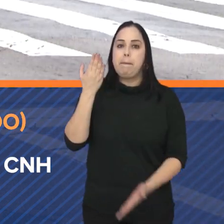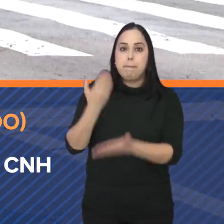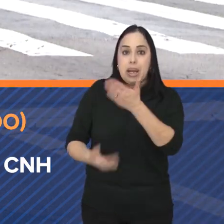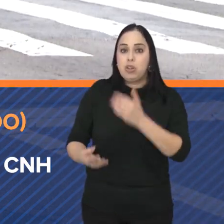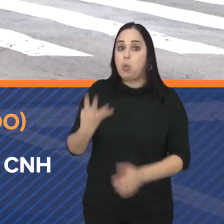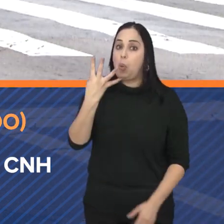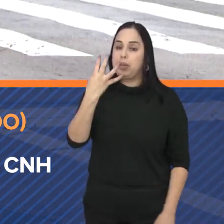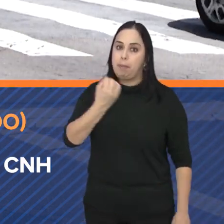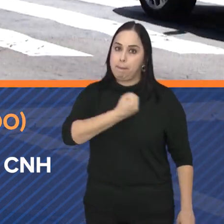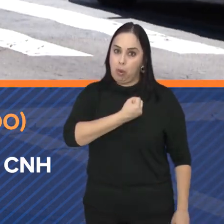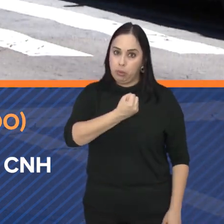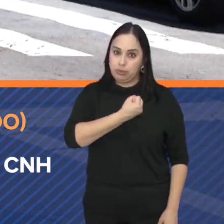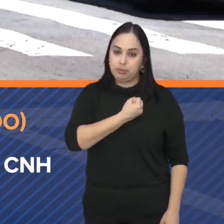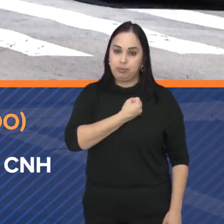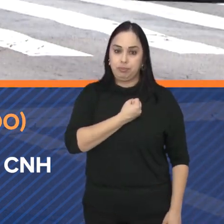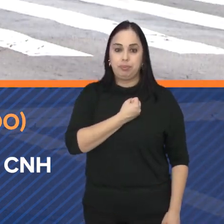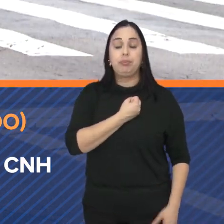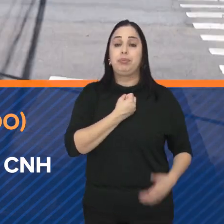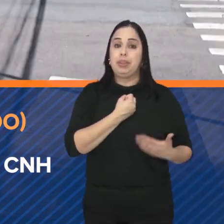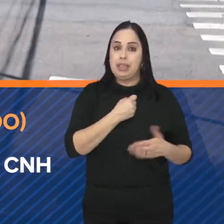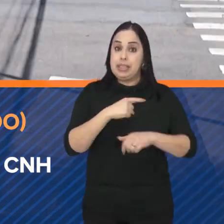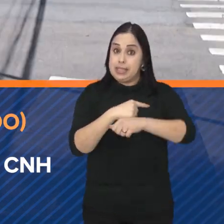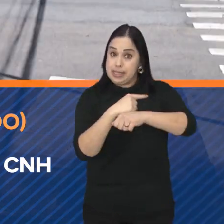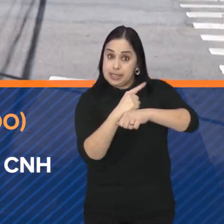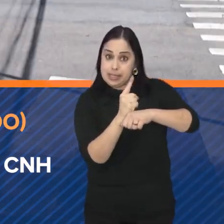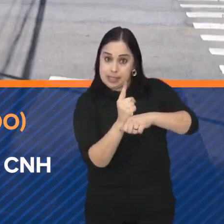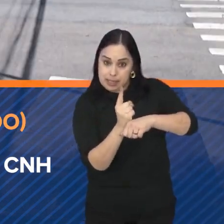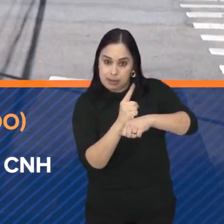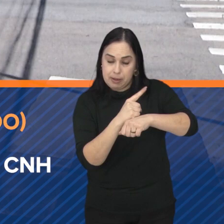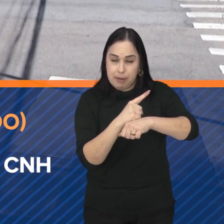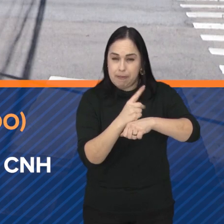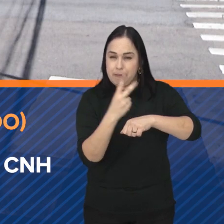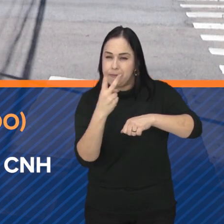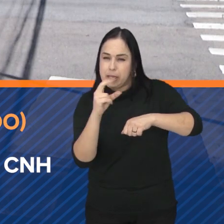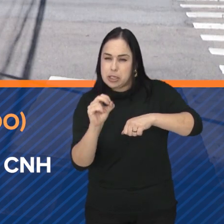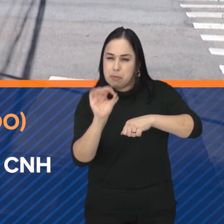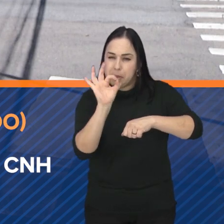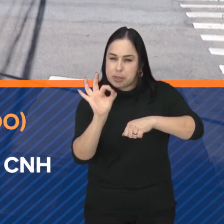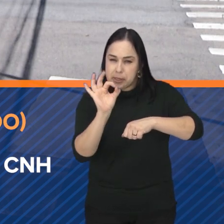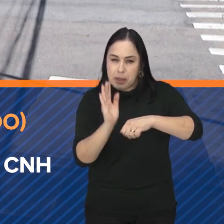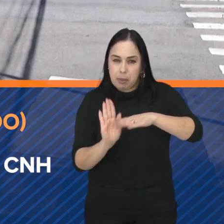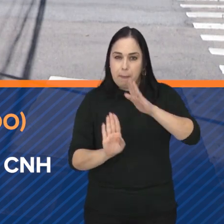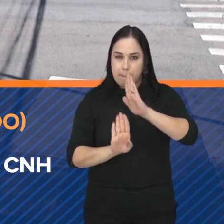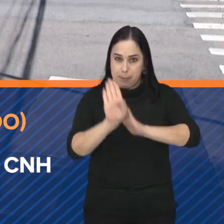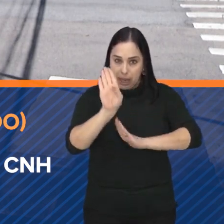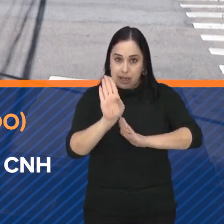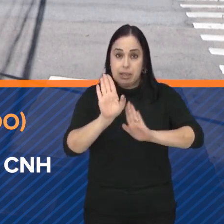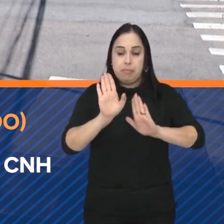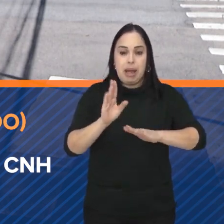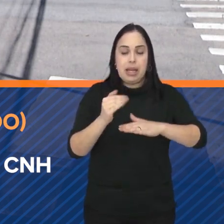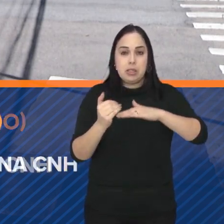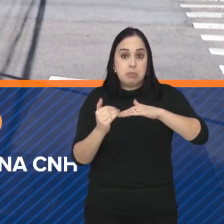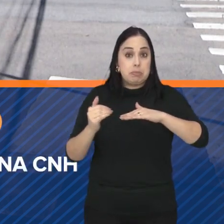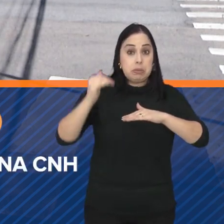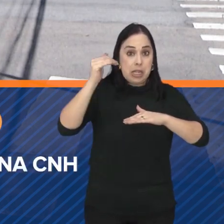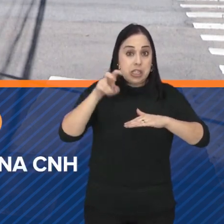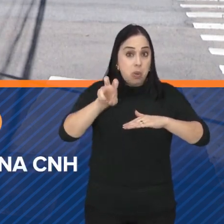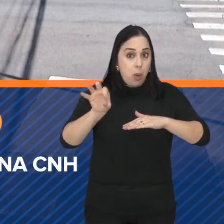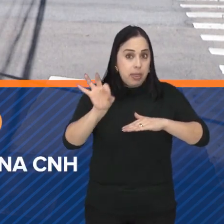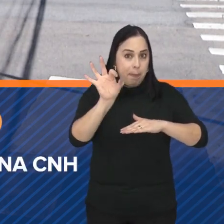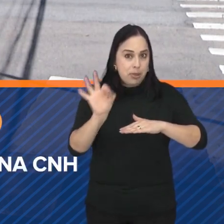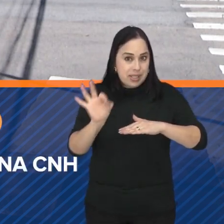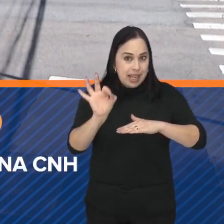130,16 e perda de 4 pontos na carteira. Isso no caso de velocidade 20% acima do permitido. Quando passa